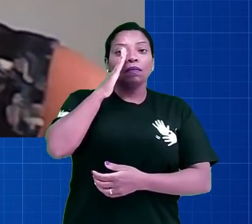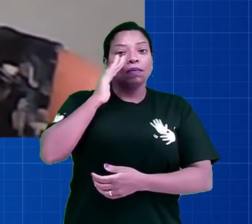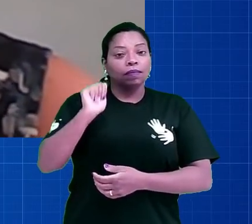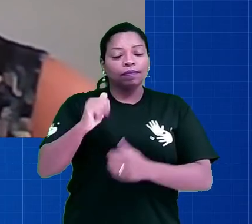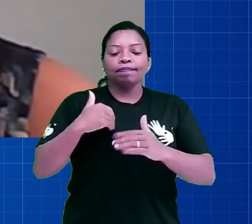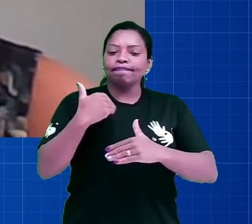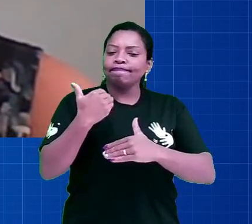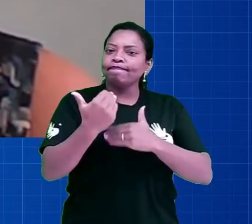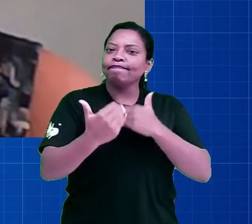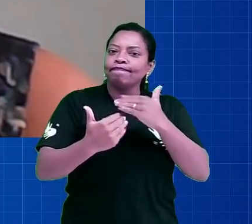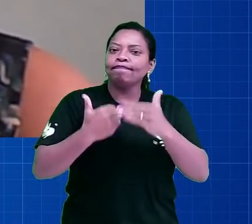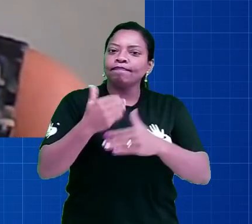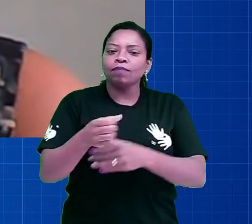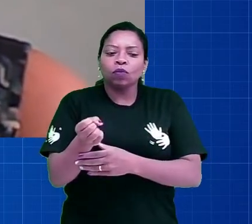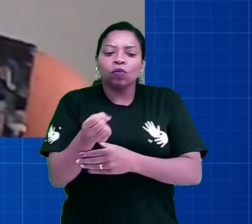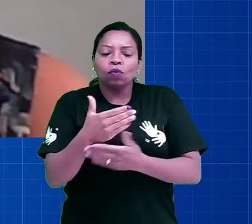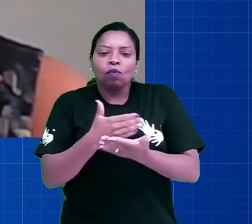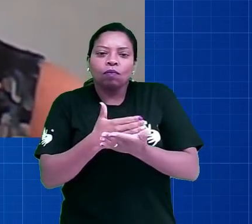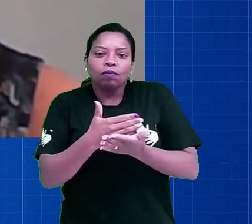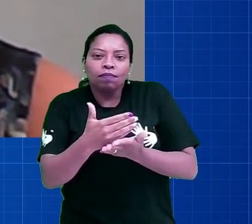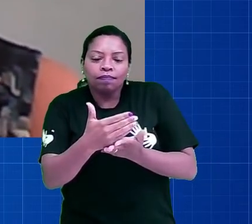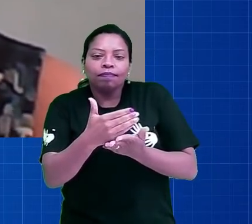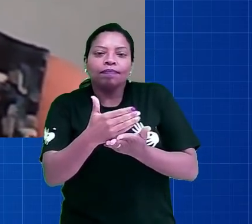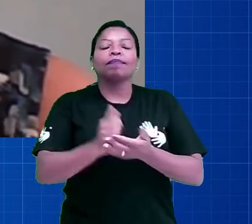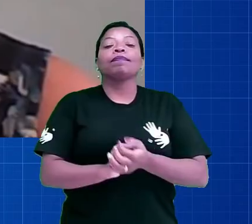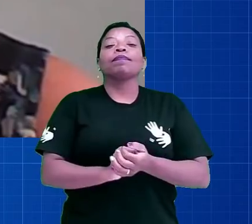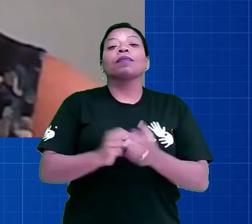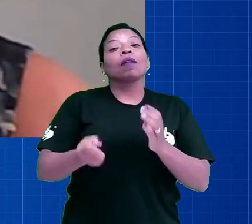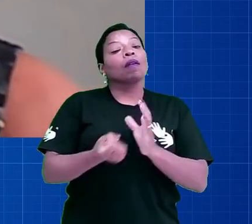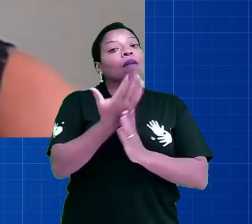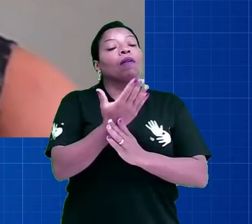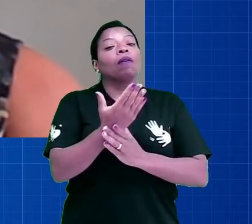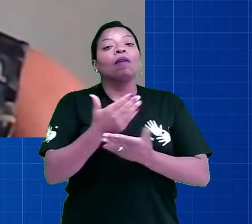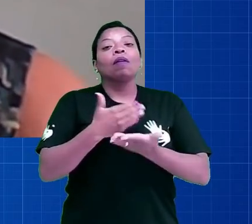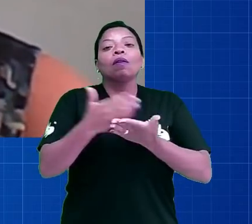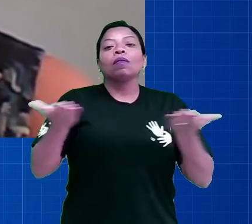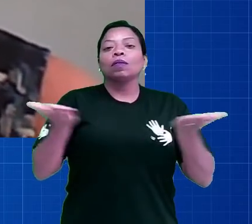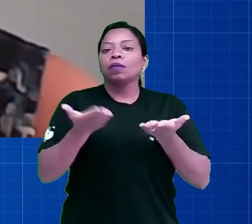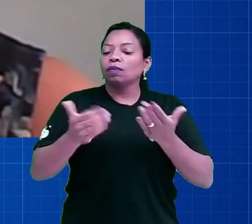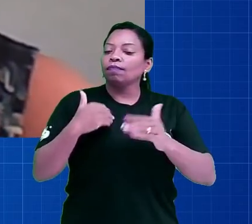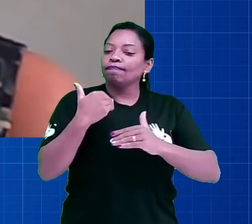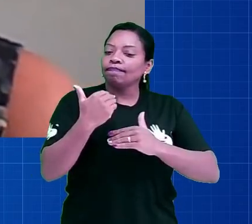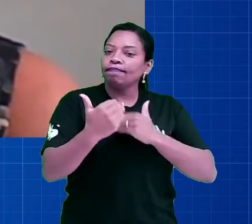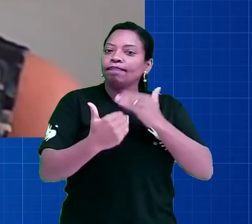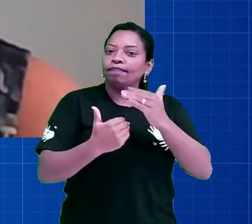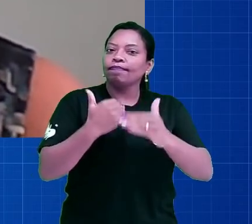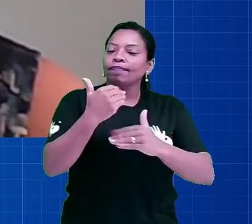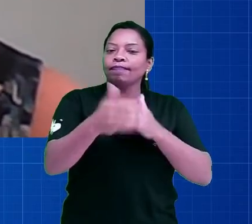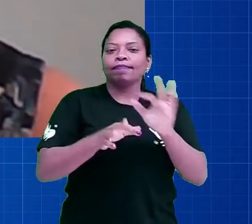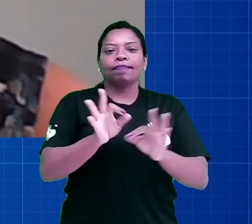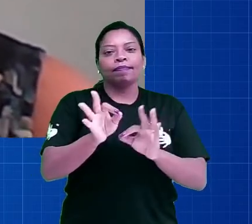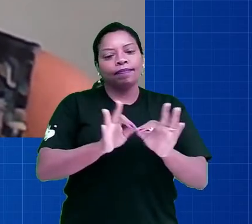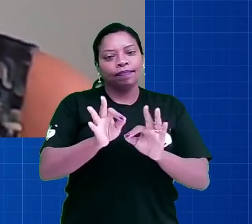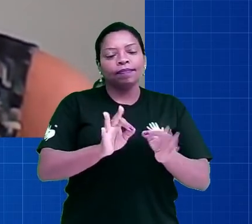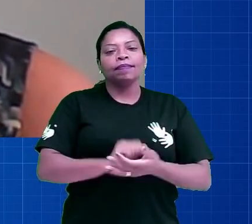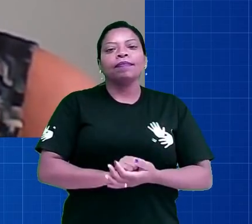No nosso município, a gente fala que a gente ainda está em processo de implementação, estamos com o projeto piloto e estamos nessa